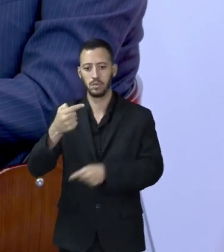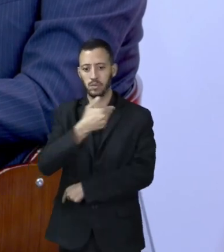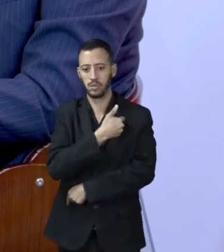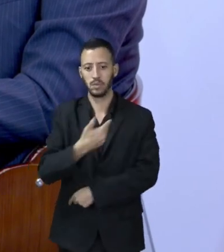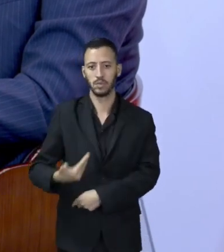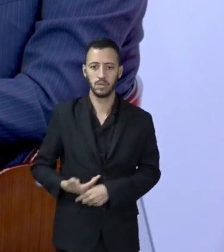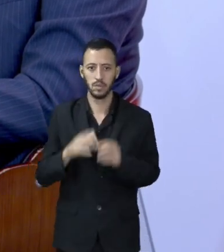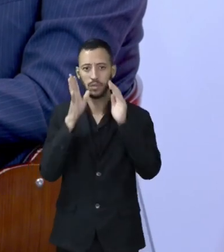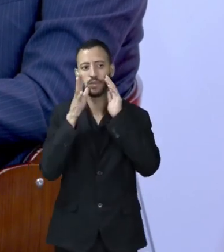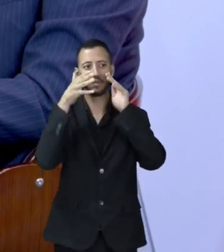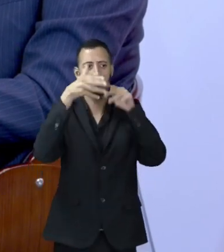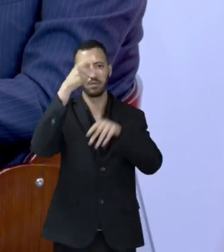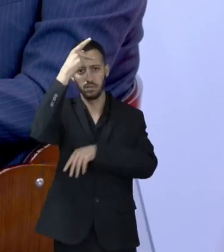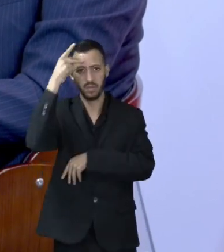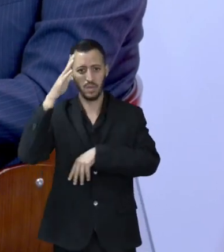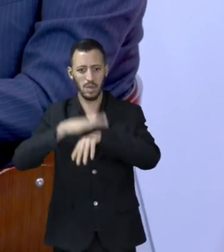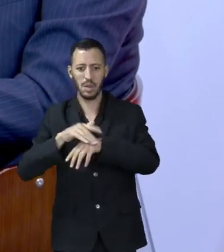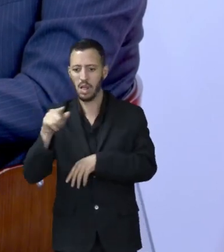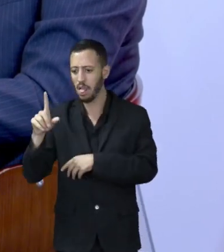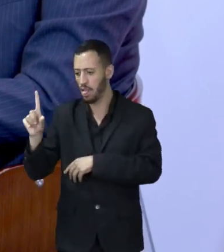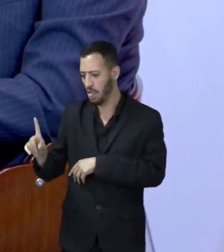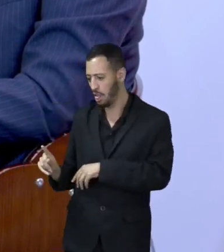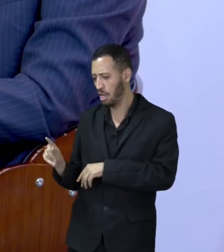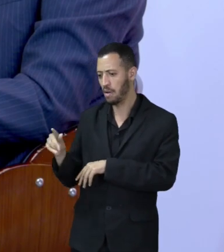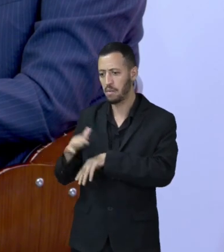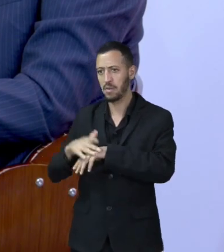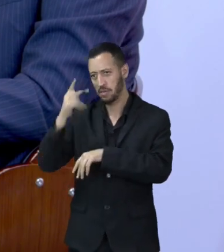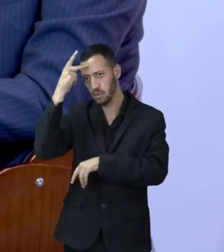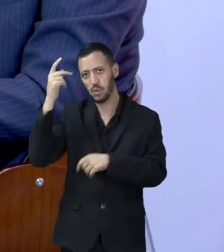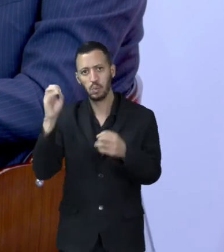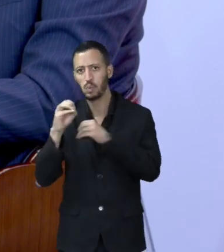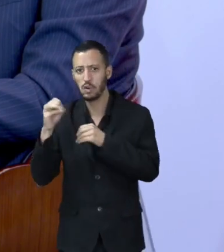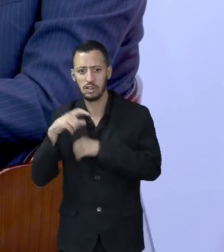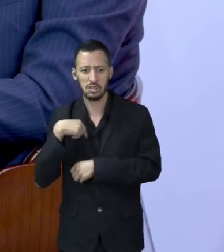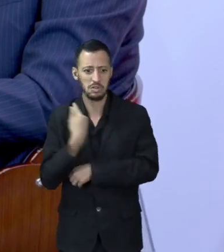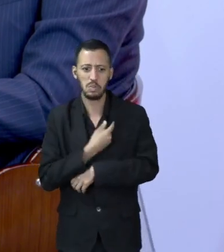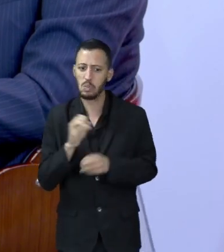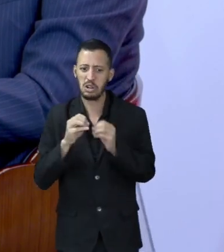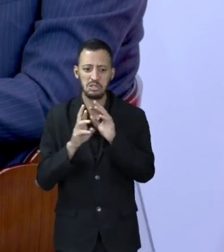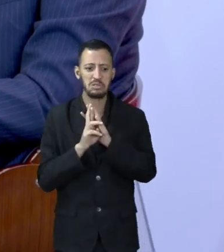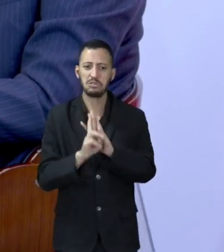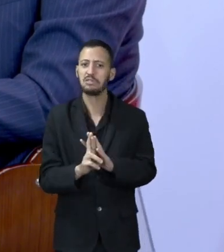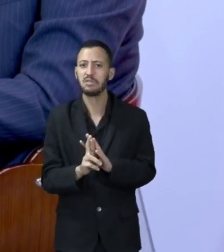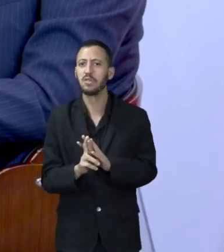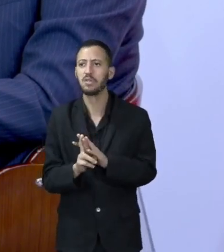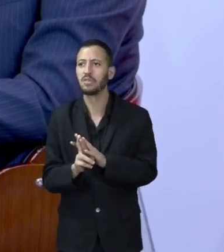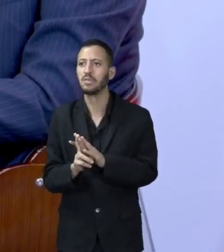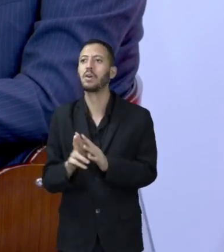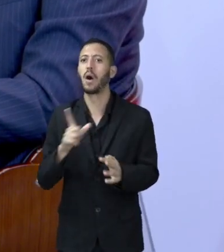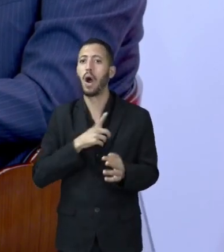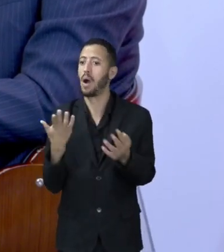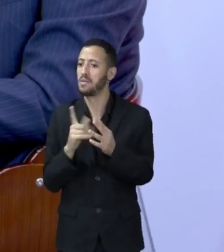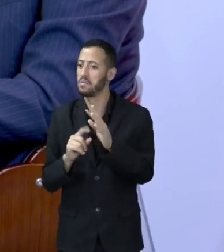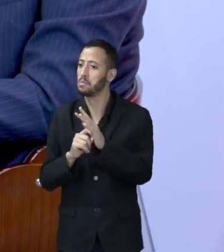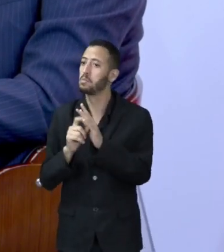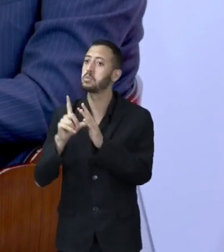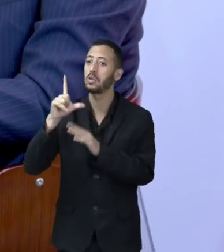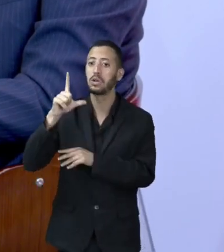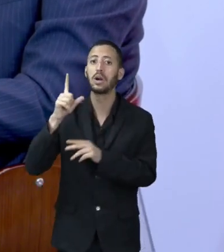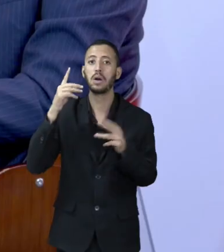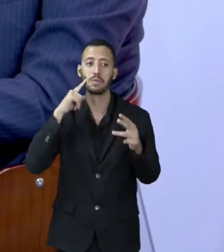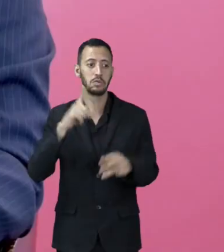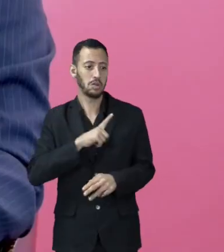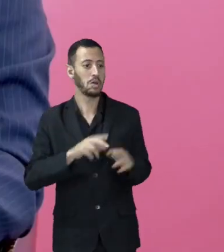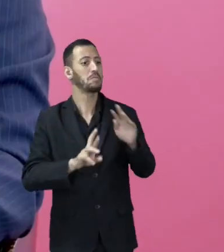públicas voltadas para pessoas menos favorecidas, para pessoas que realmente não tinham tanta representatividade, começaram a ter. A gente vê indígenas,